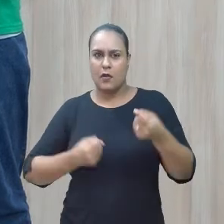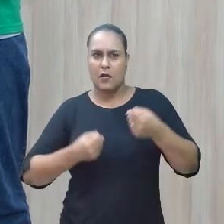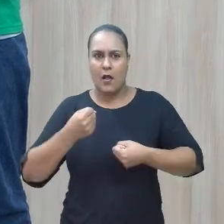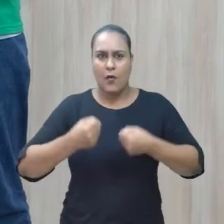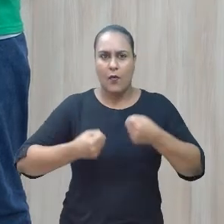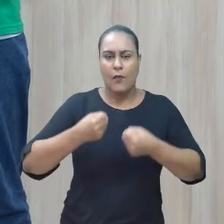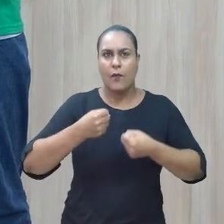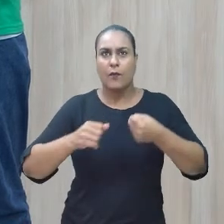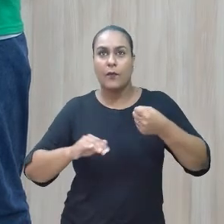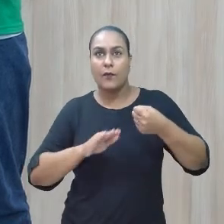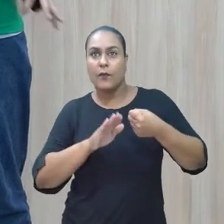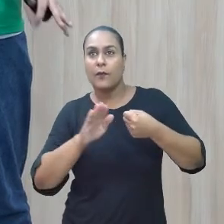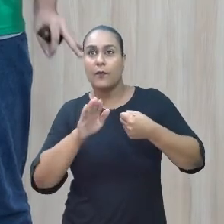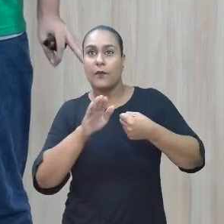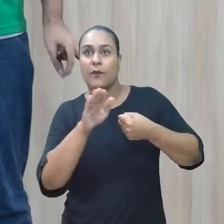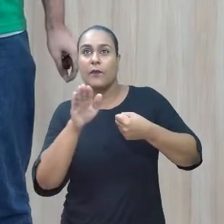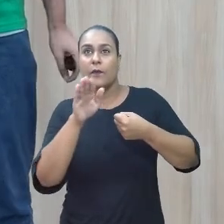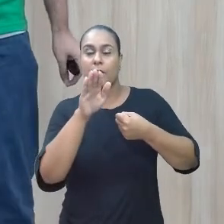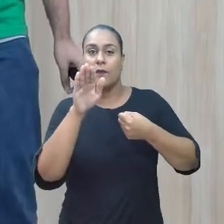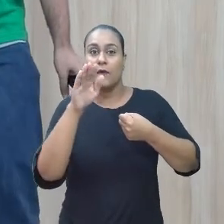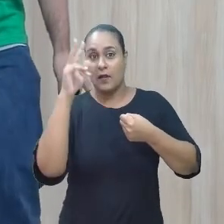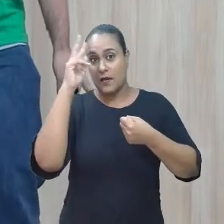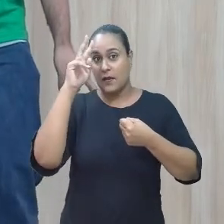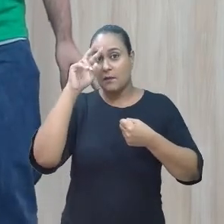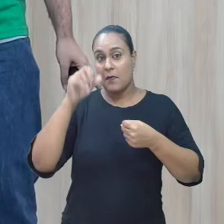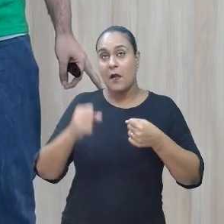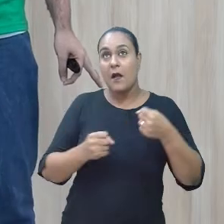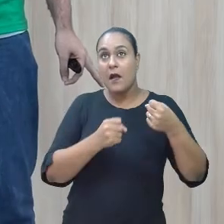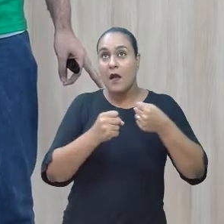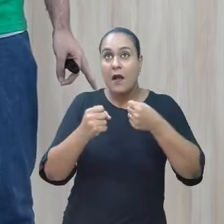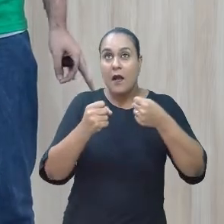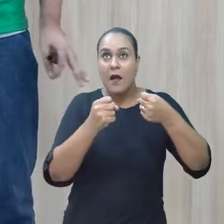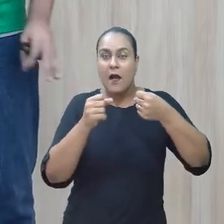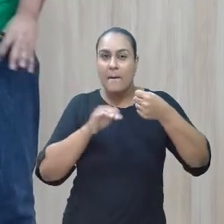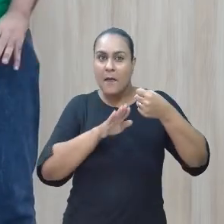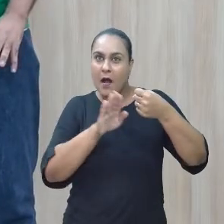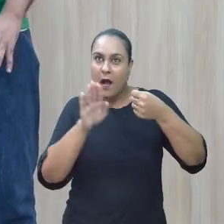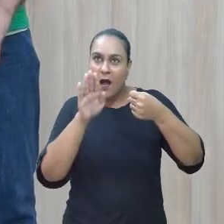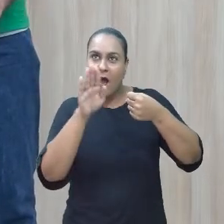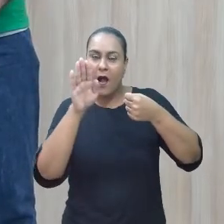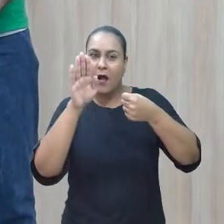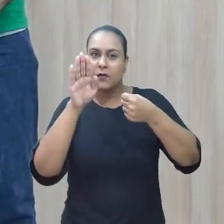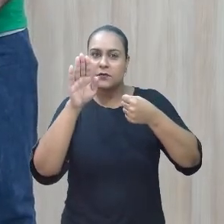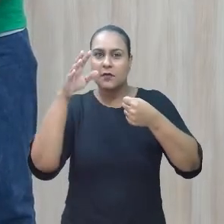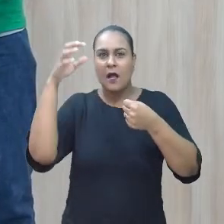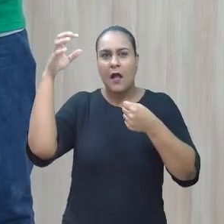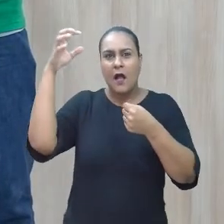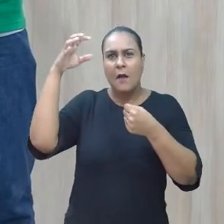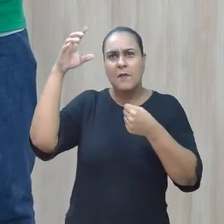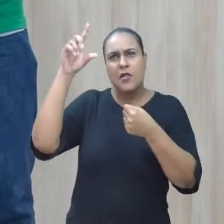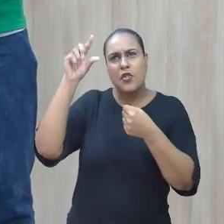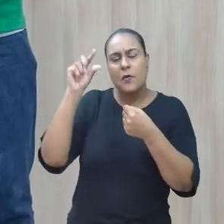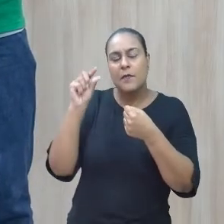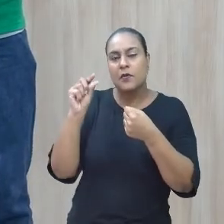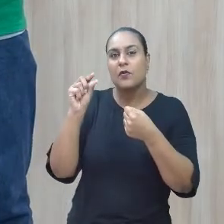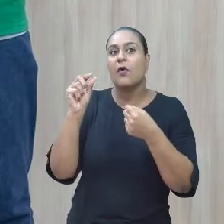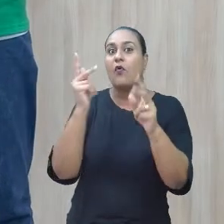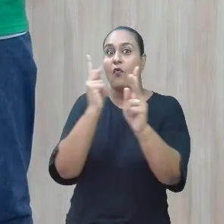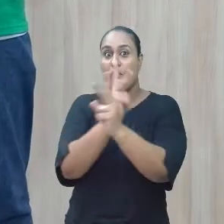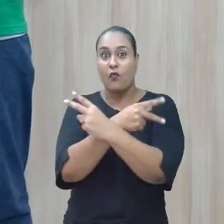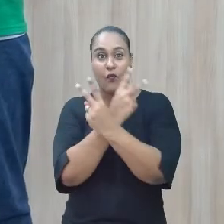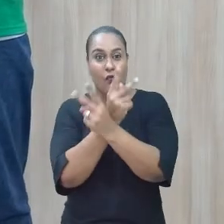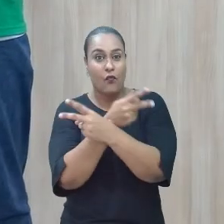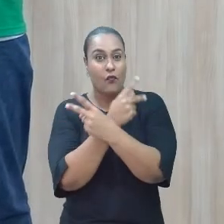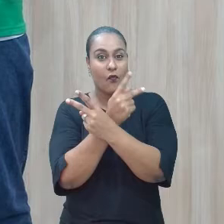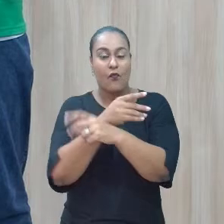região mais alta, por isso, se lembra lá, né? Quanto mais alto, menor a pressão atmosférica, maior a circulação de vento, por isso